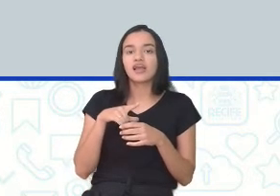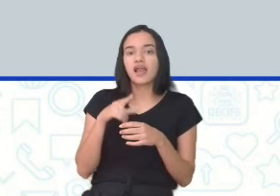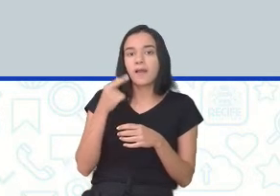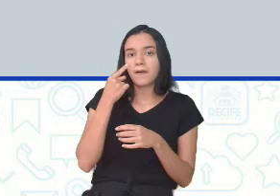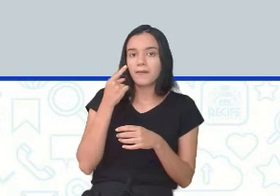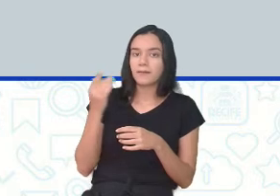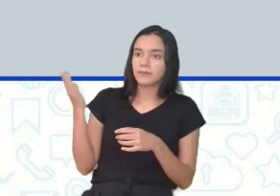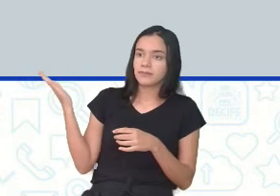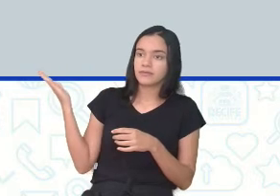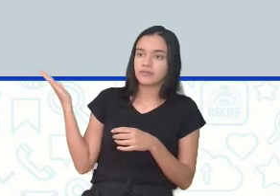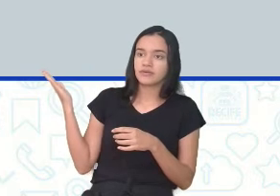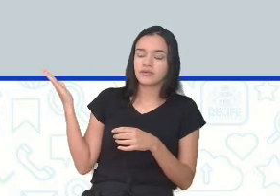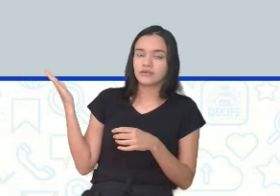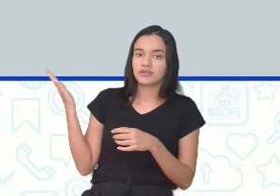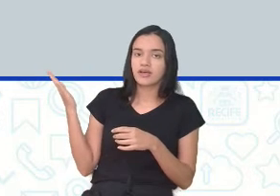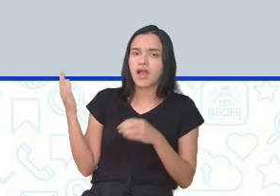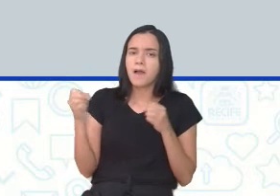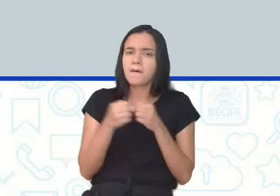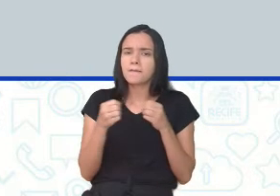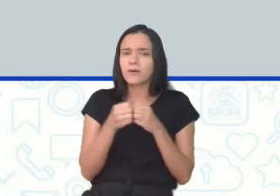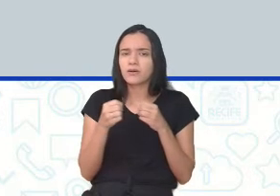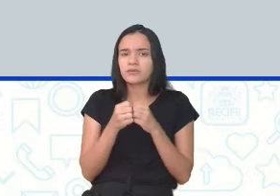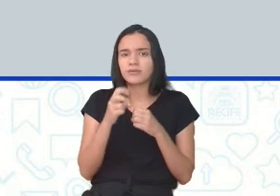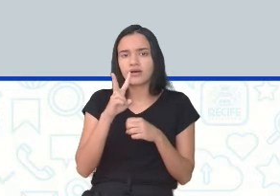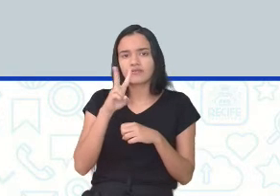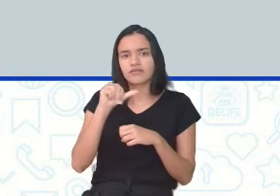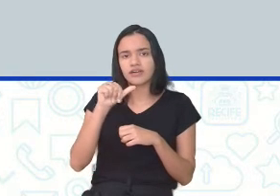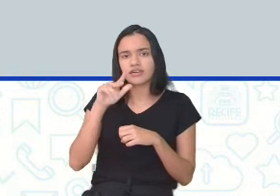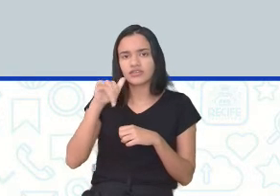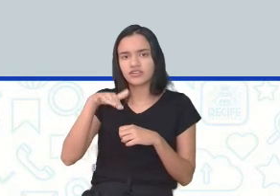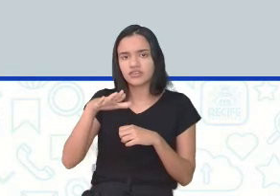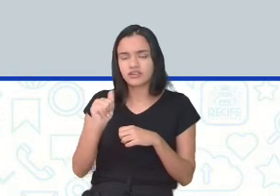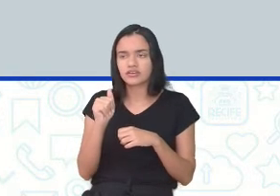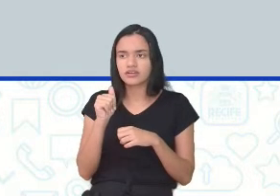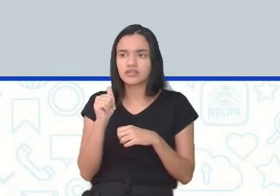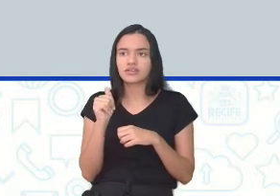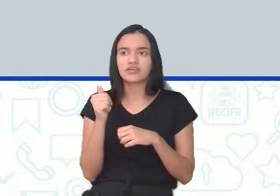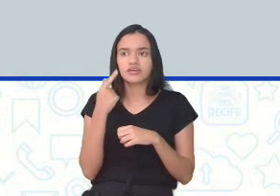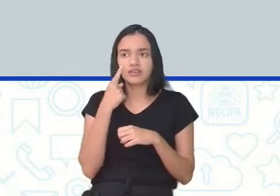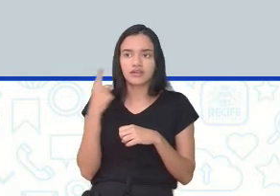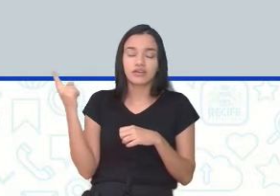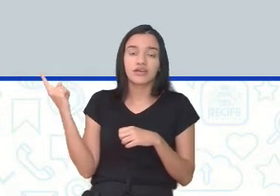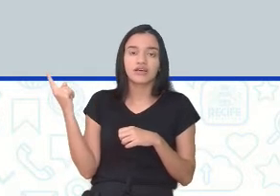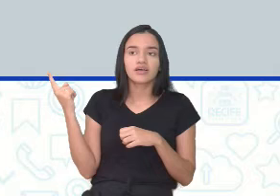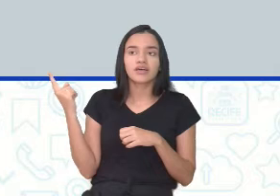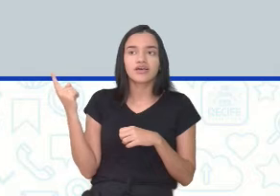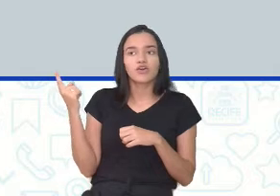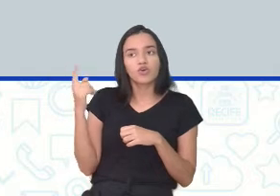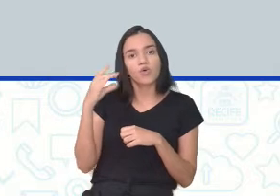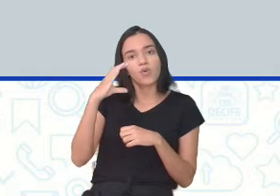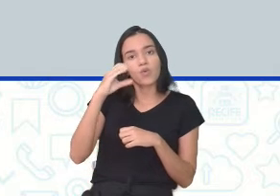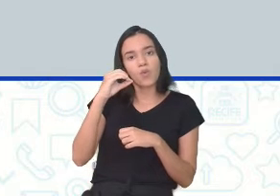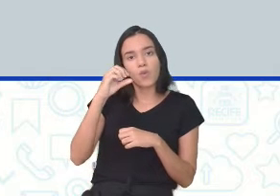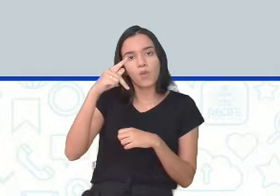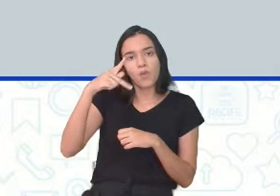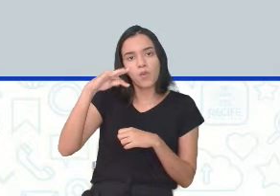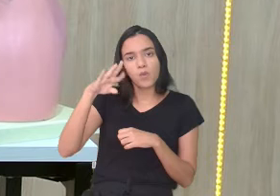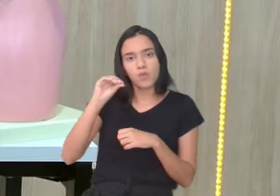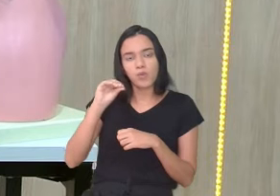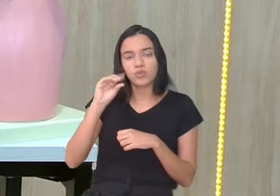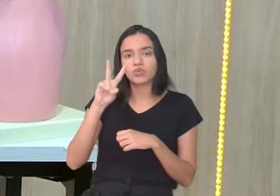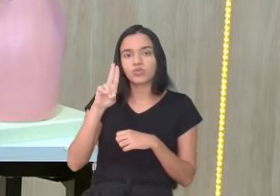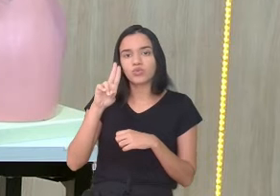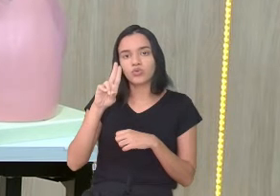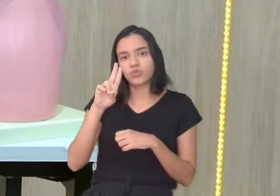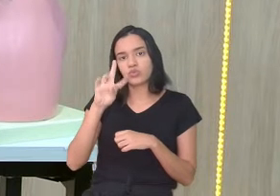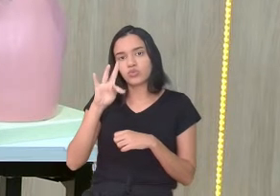já intercalando perto da vagina. O fundo do útero já é essa imagem aqui. O corpo do útero já